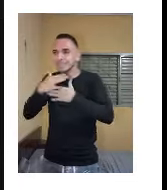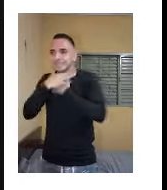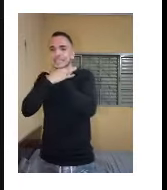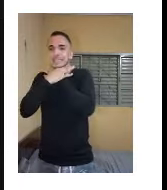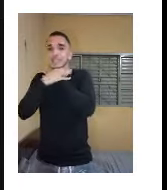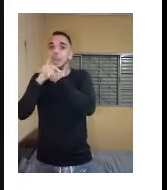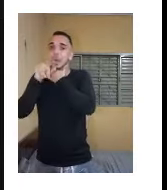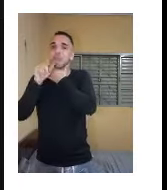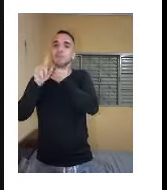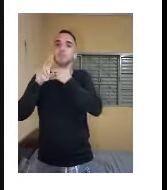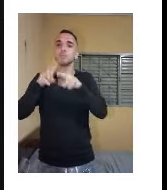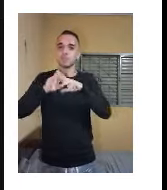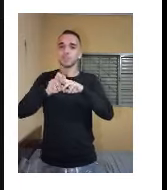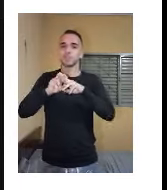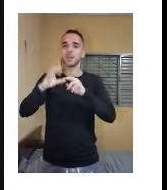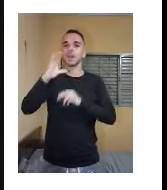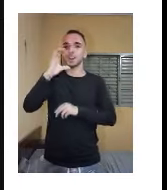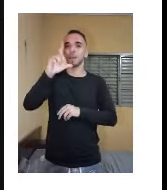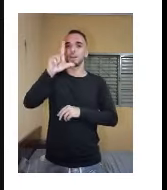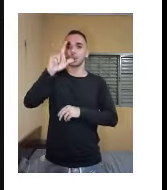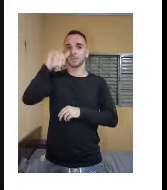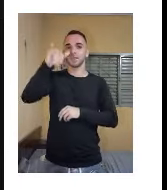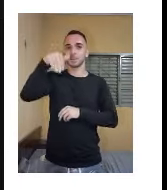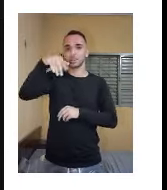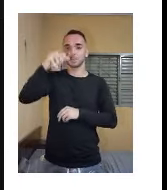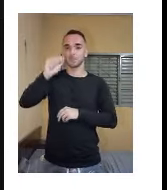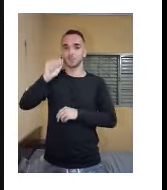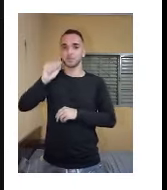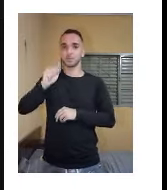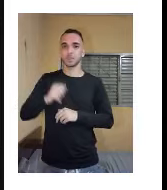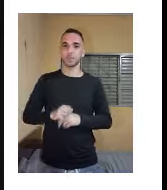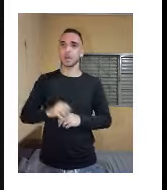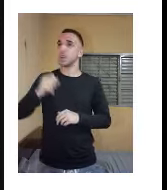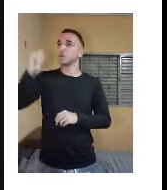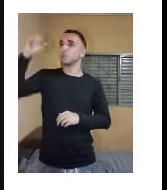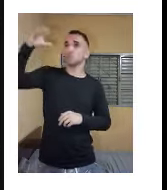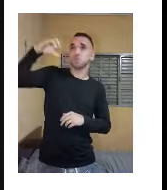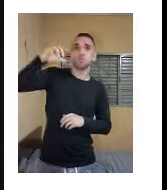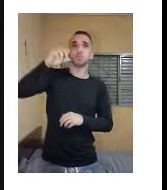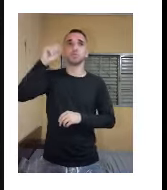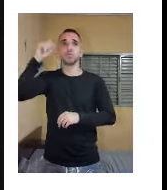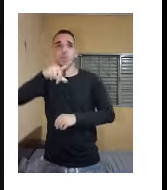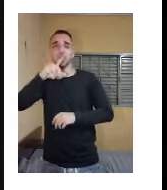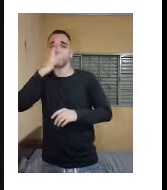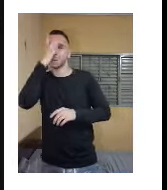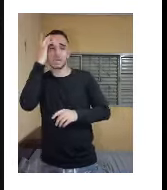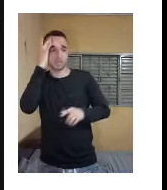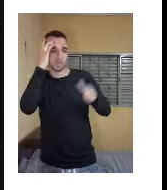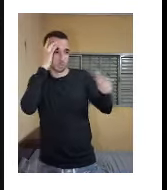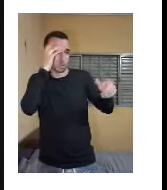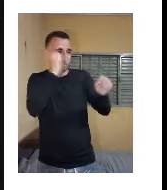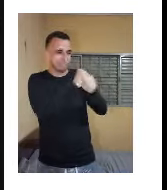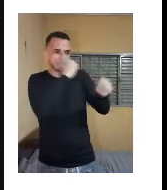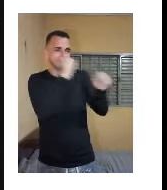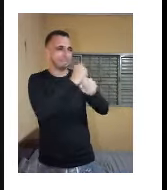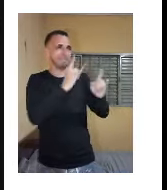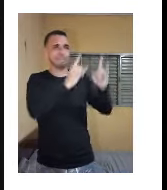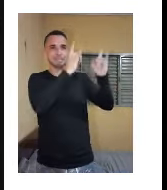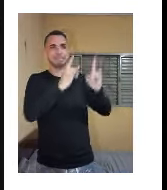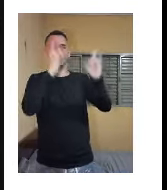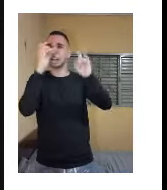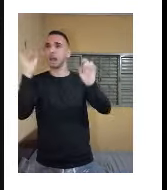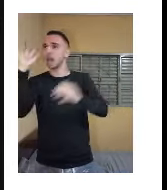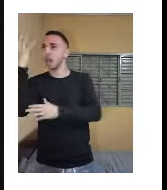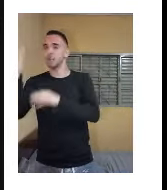grave. Porém, eu acho que uma mensagem importante de trazer é que nós temos as soluções em nossas mãos,